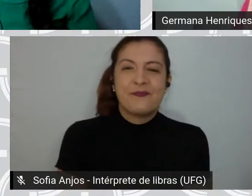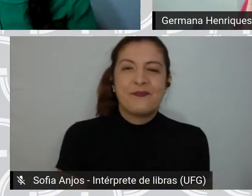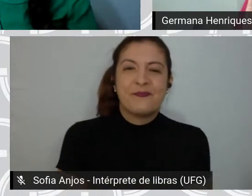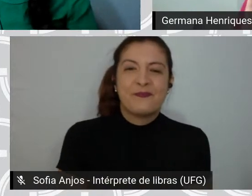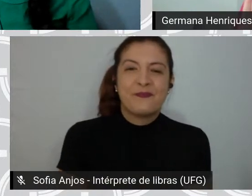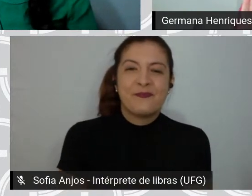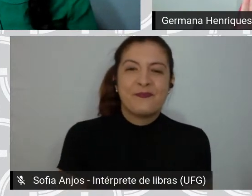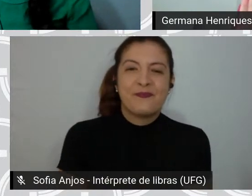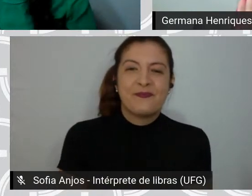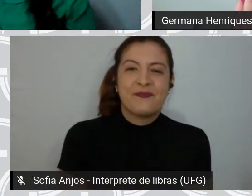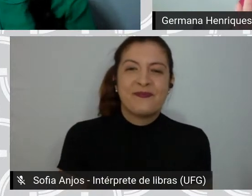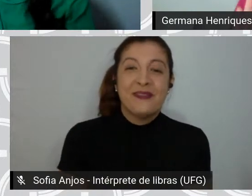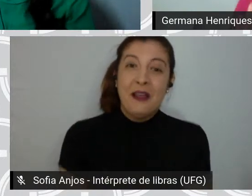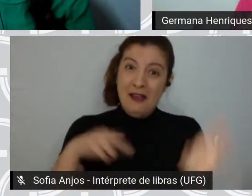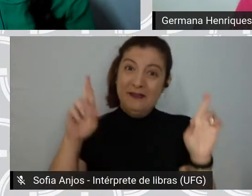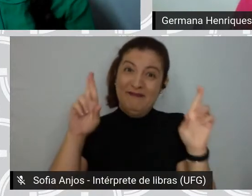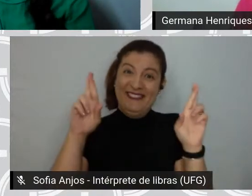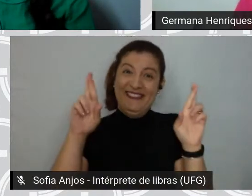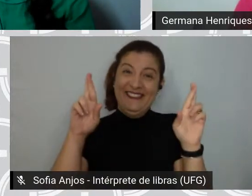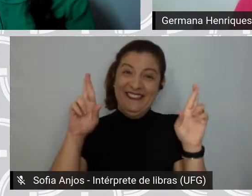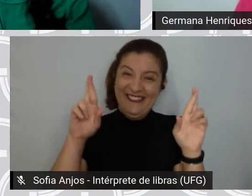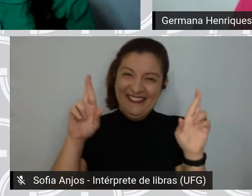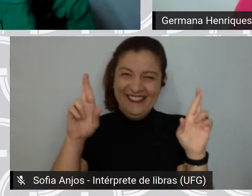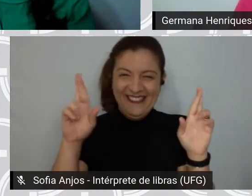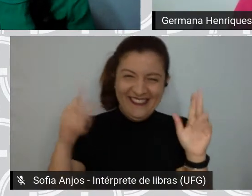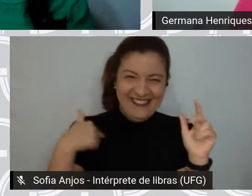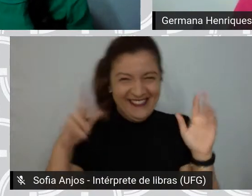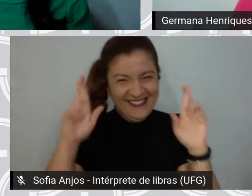Pelo menos eu espero que não seja.